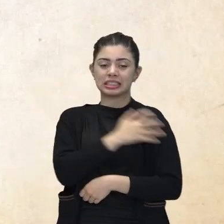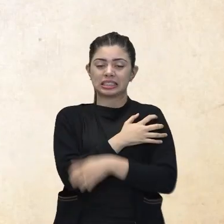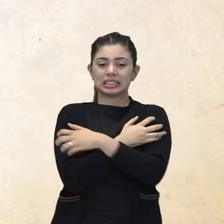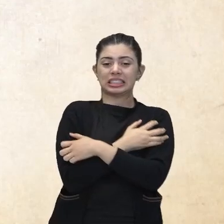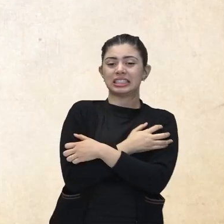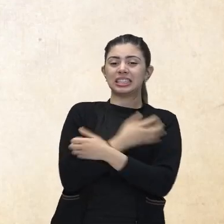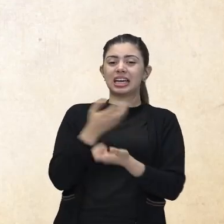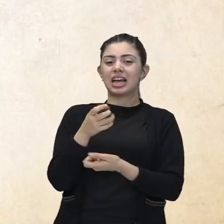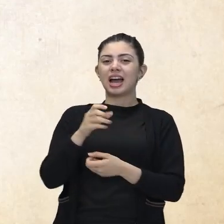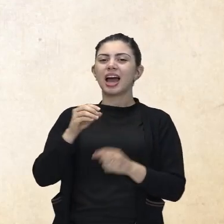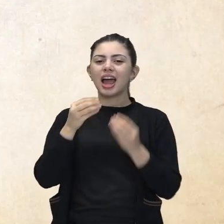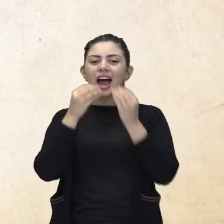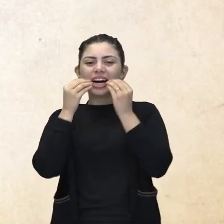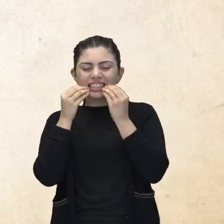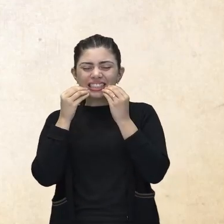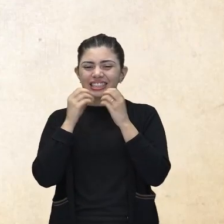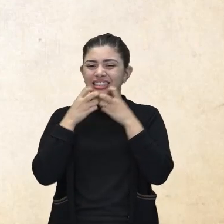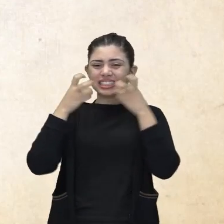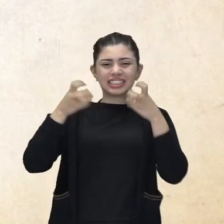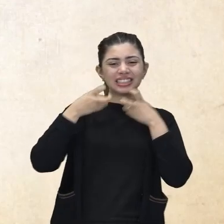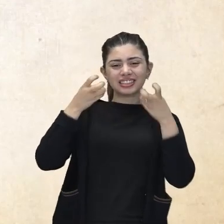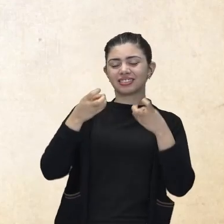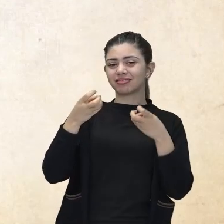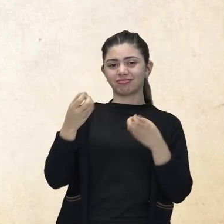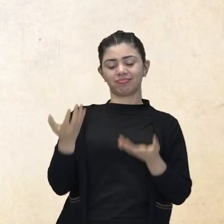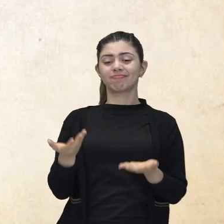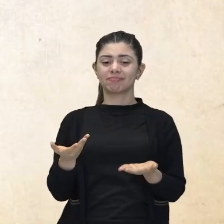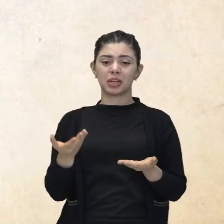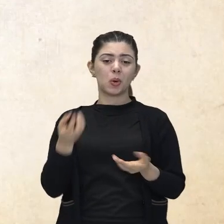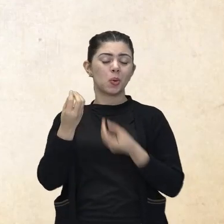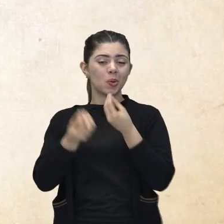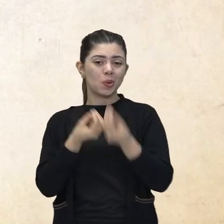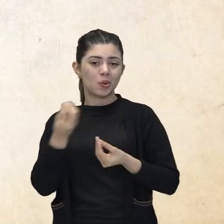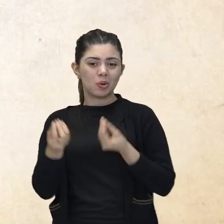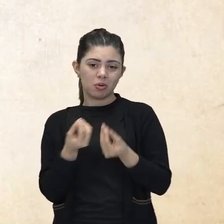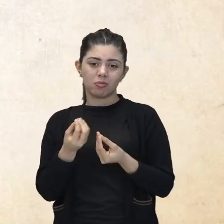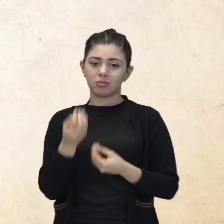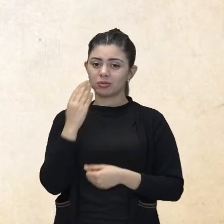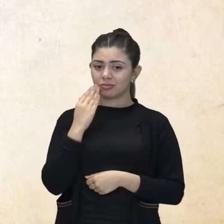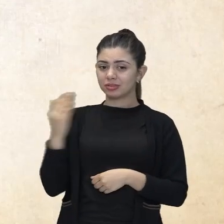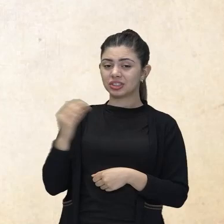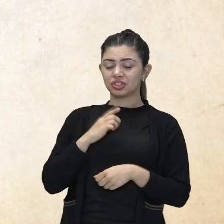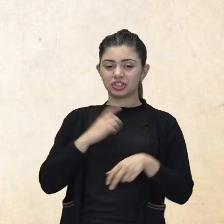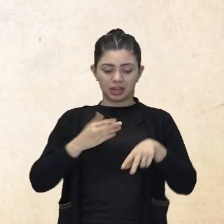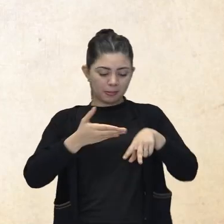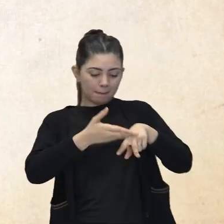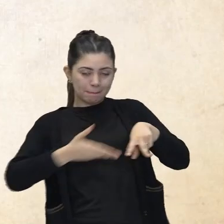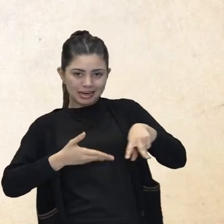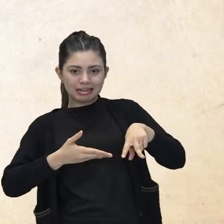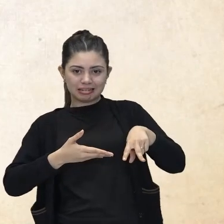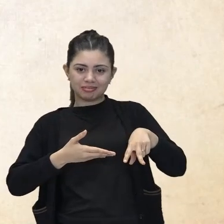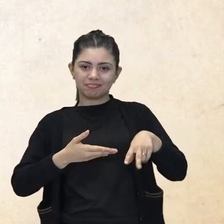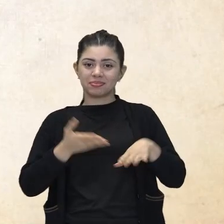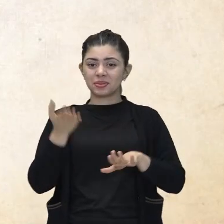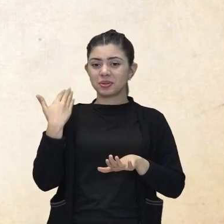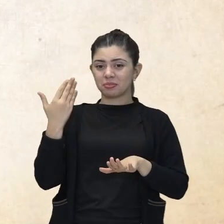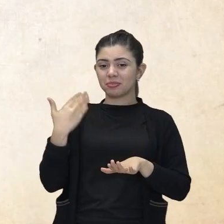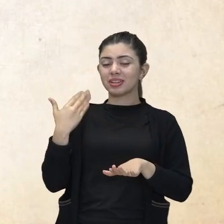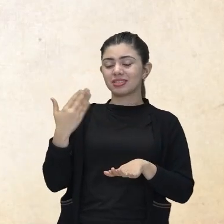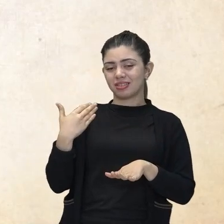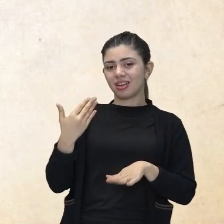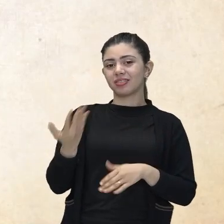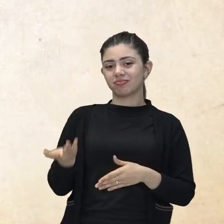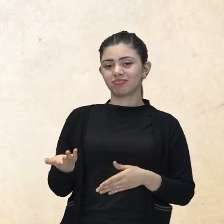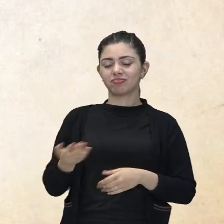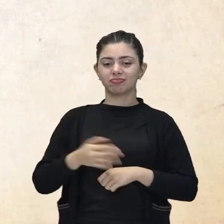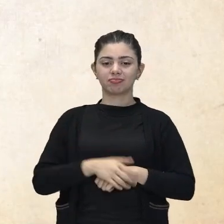gritar, até que a operação terminasse. Geralmente eram feitas desta forma amputações, consideradas na época como grandes